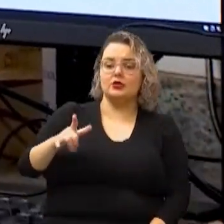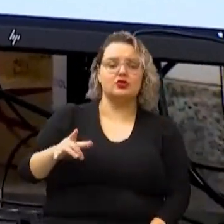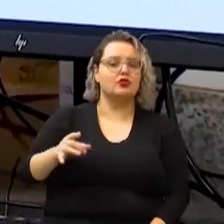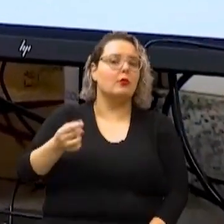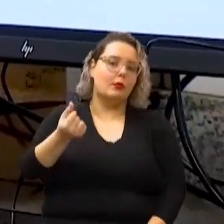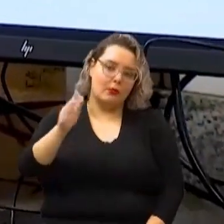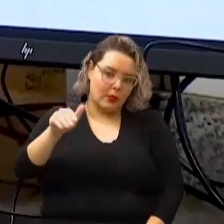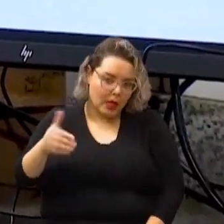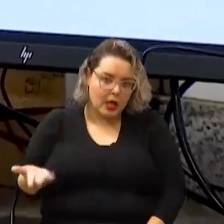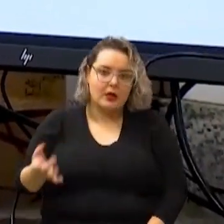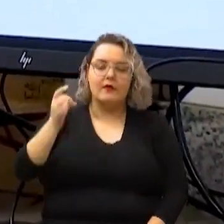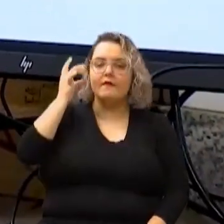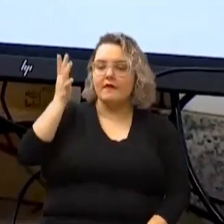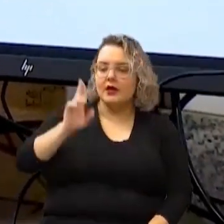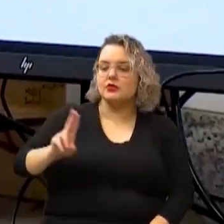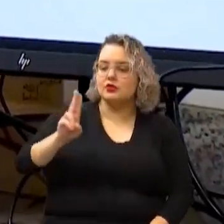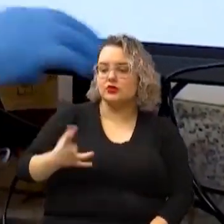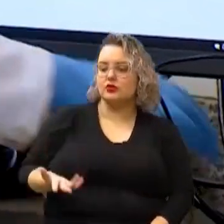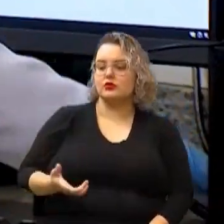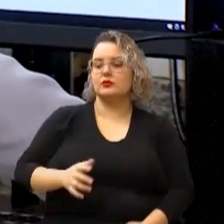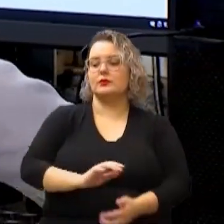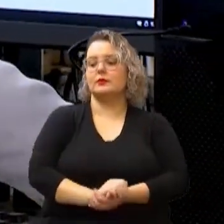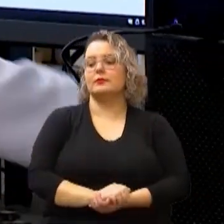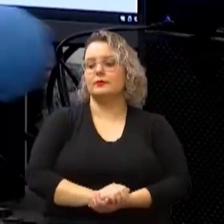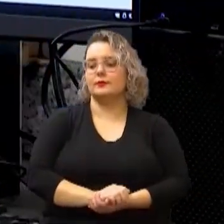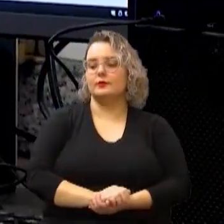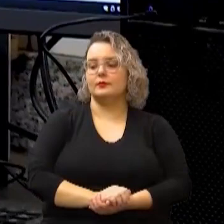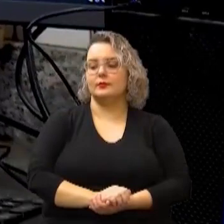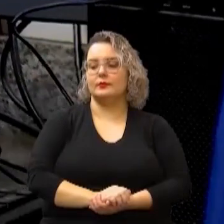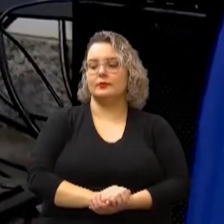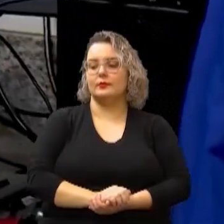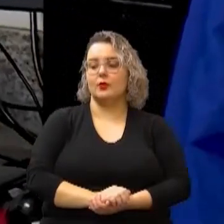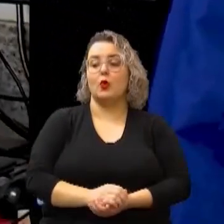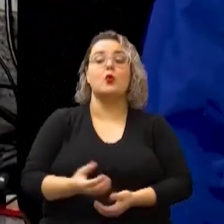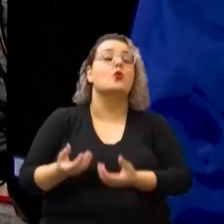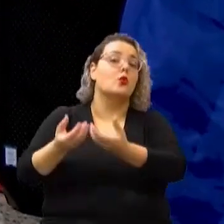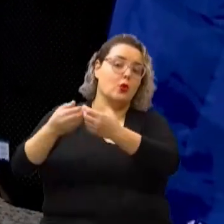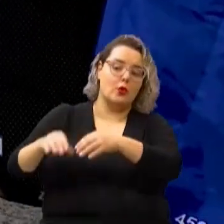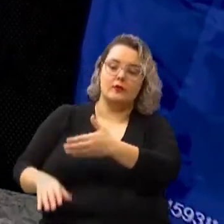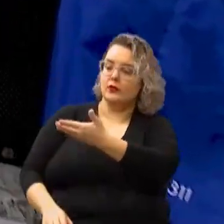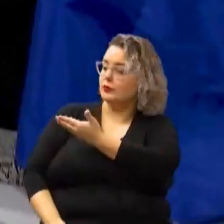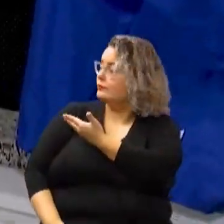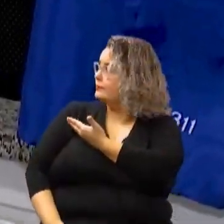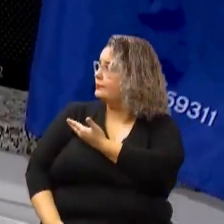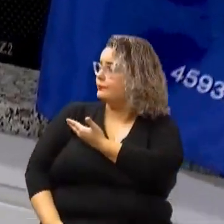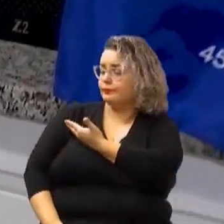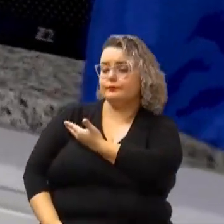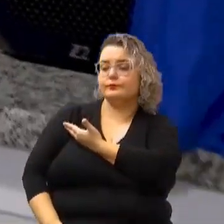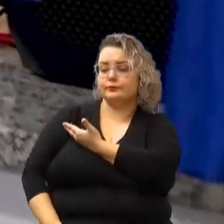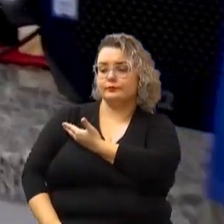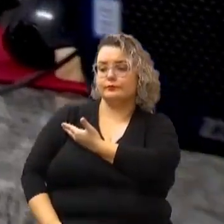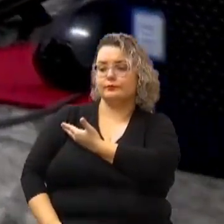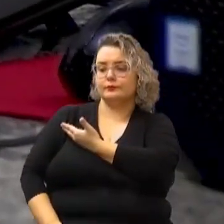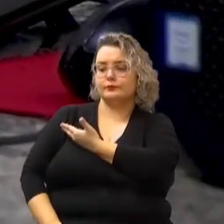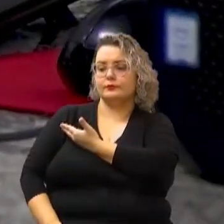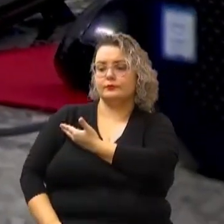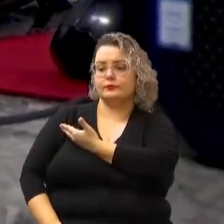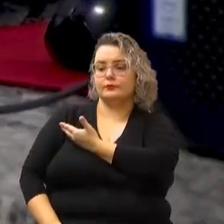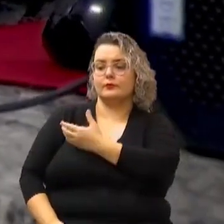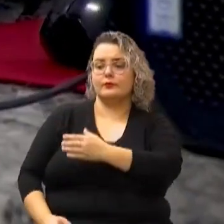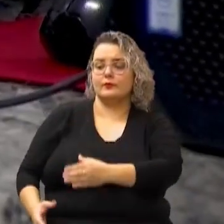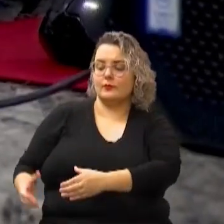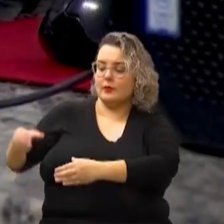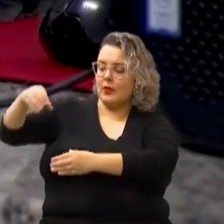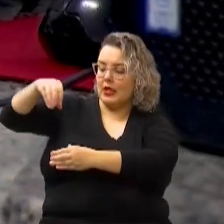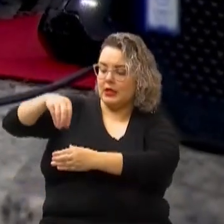custo, de fácil manipulação, a gente pegaria aqui o nosso ovo, daí a gente colocaria